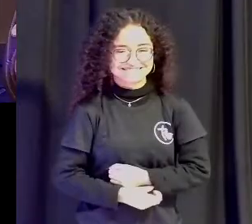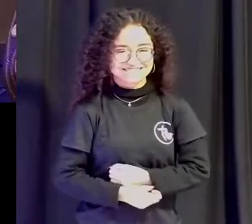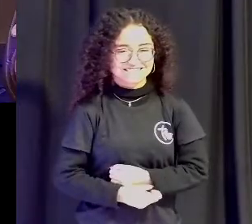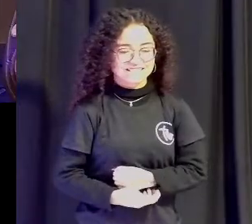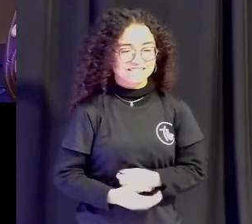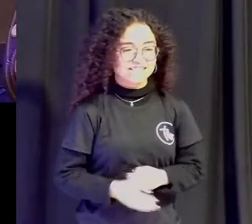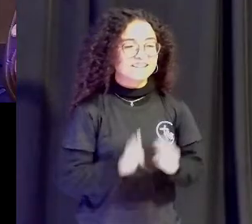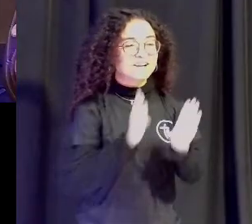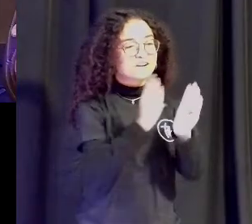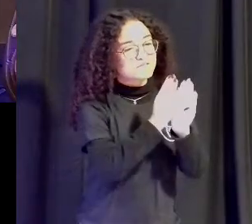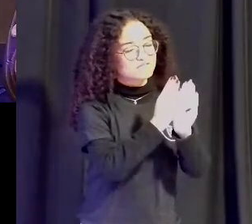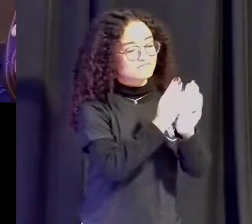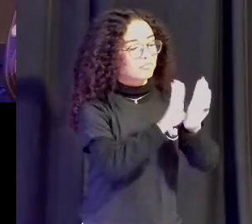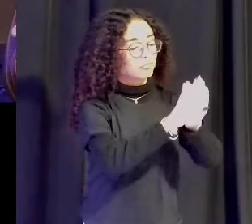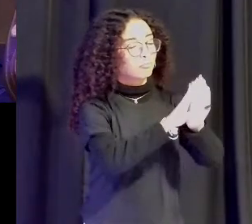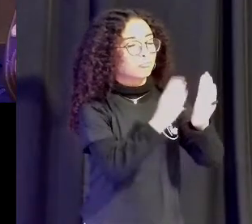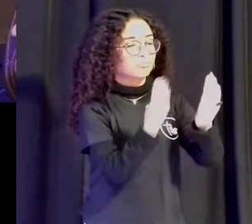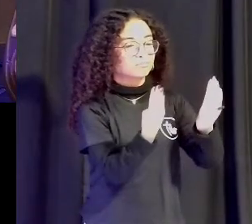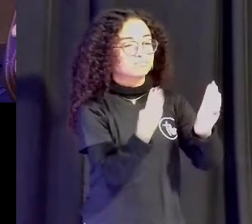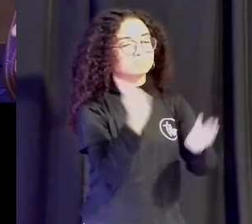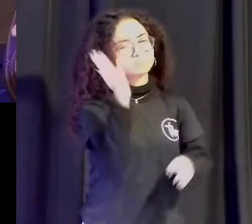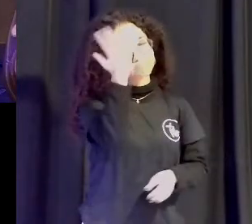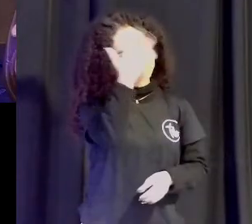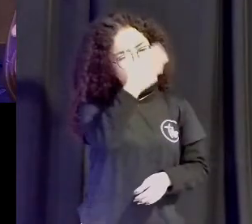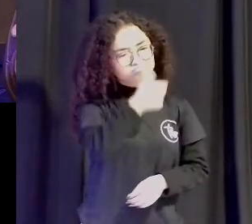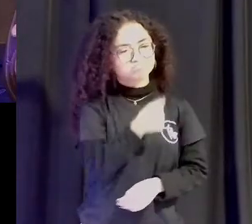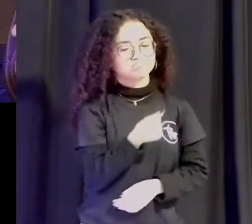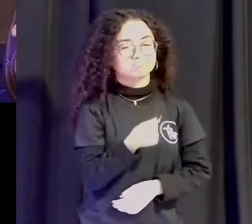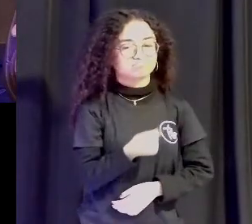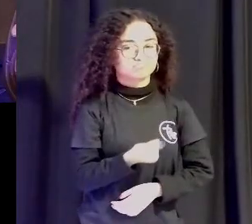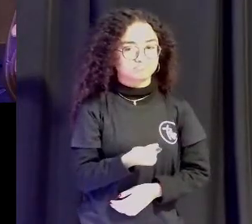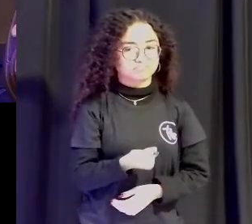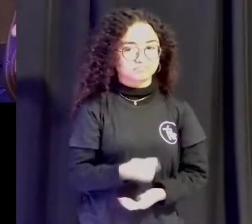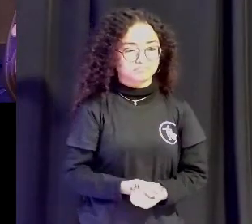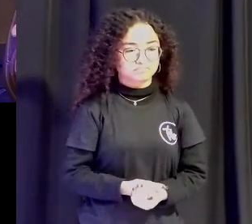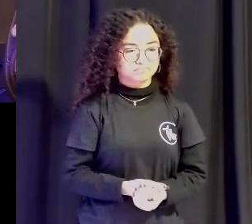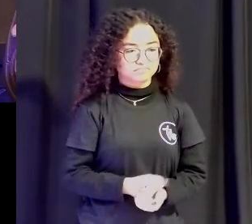a porta formosa.